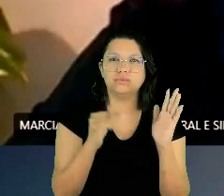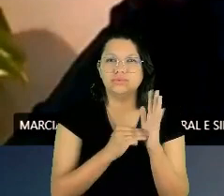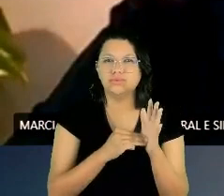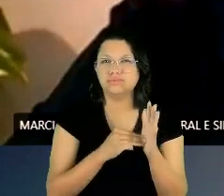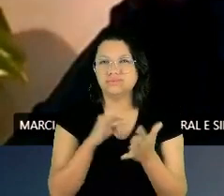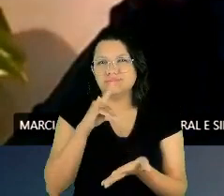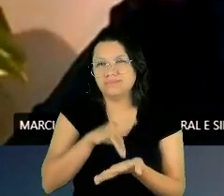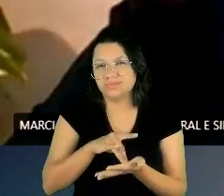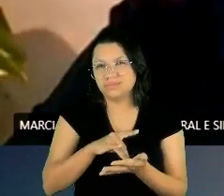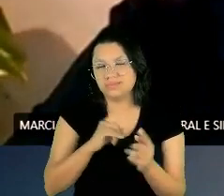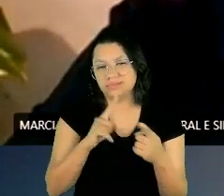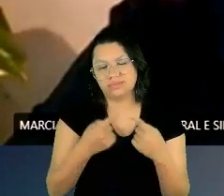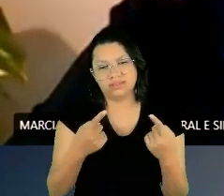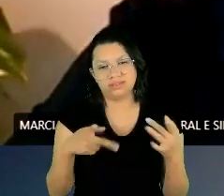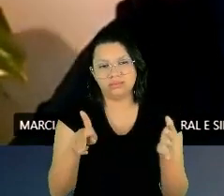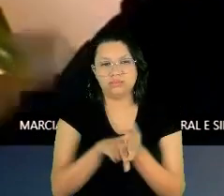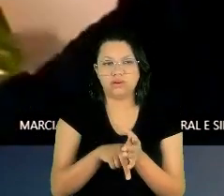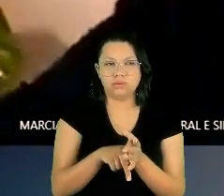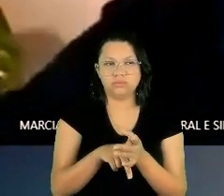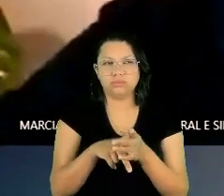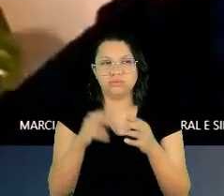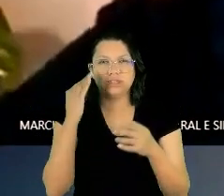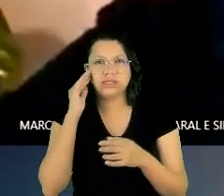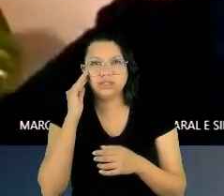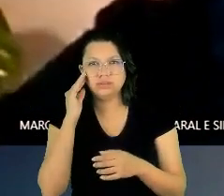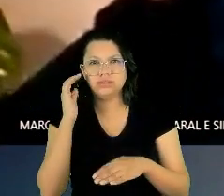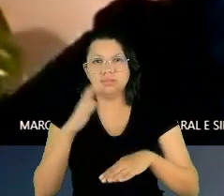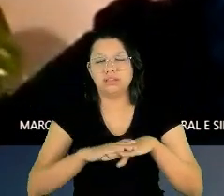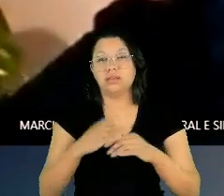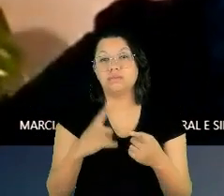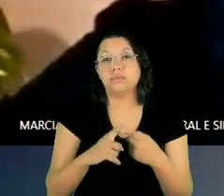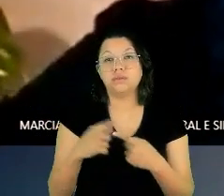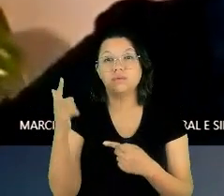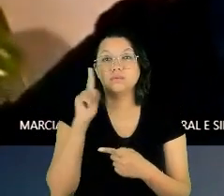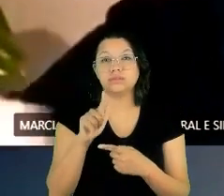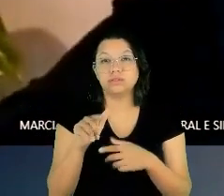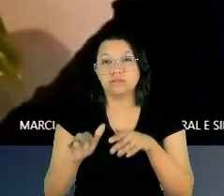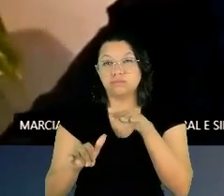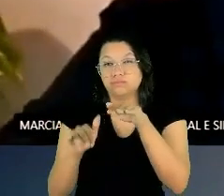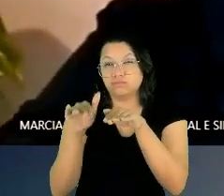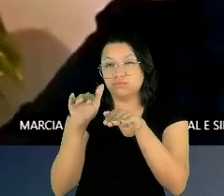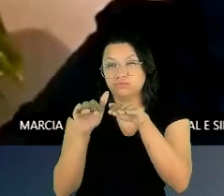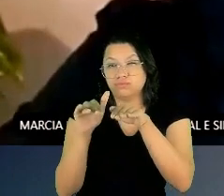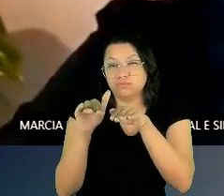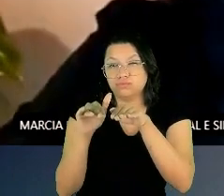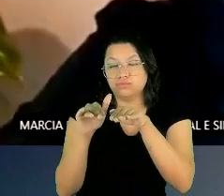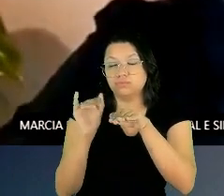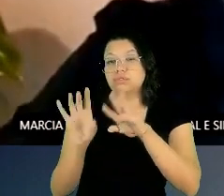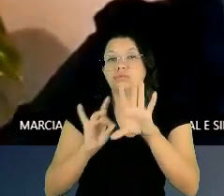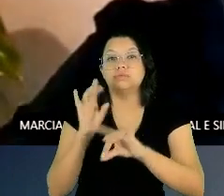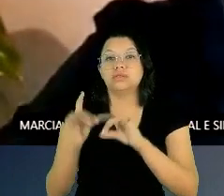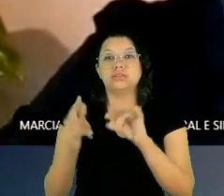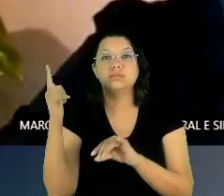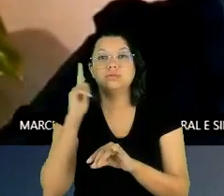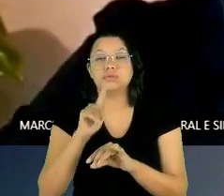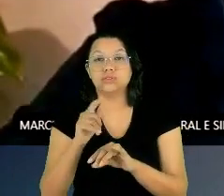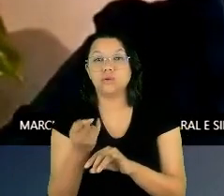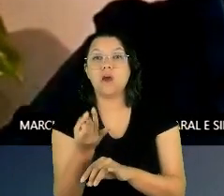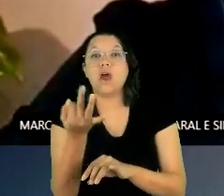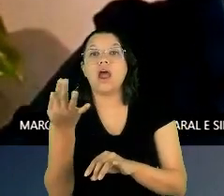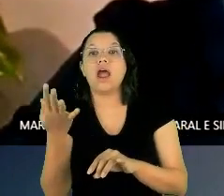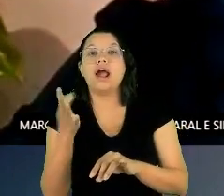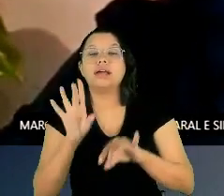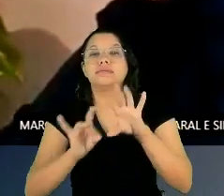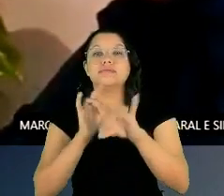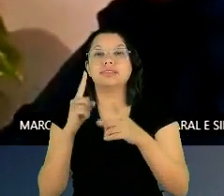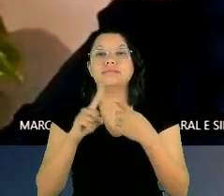motivações concretas, né? Mas isso é conveniente do ponto de vista da matemática, porque daí eu consigo igualar as preferências e consigo